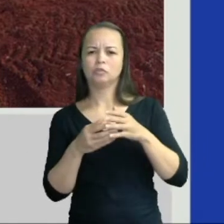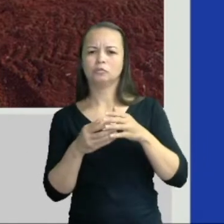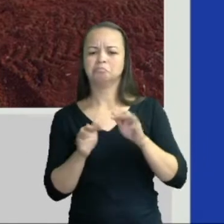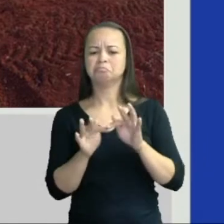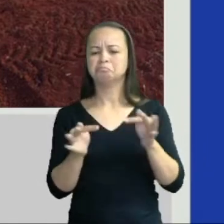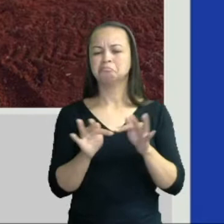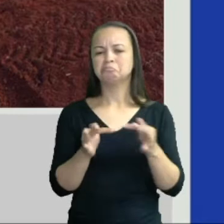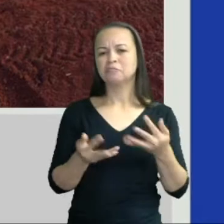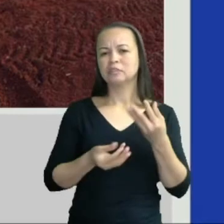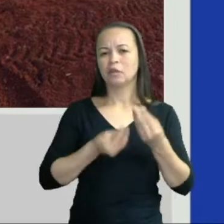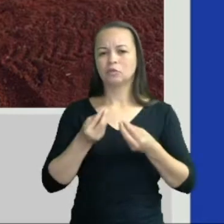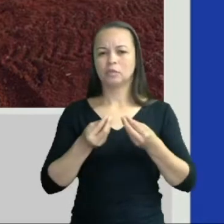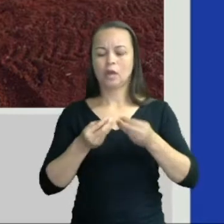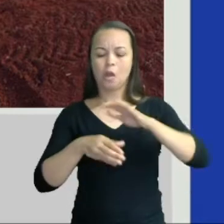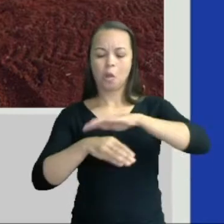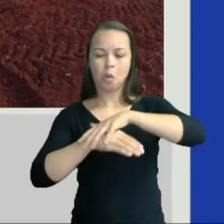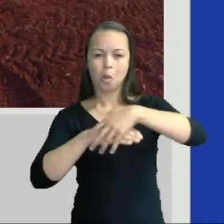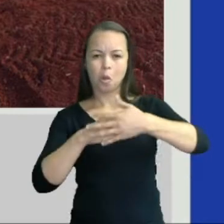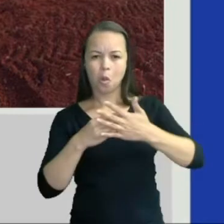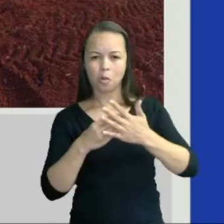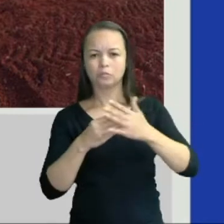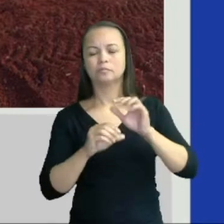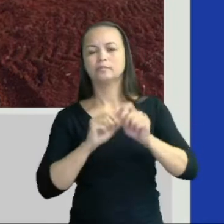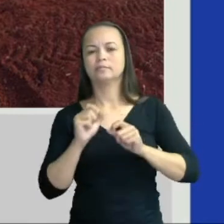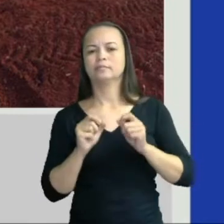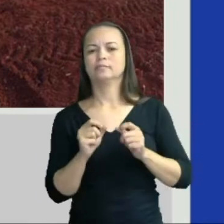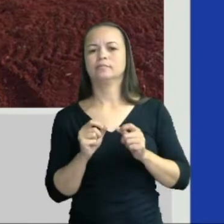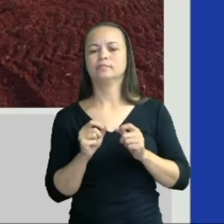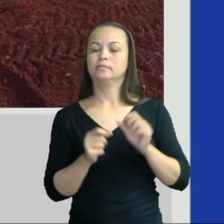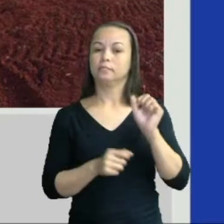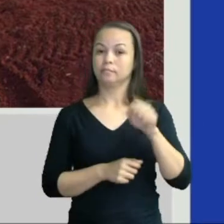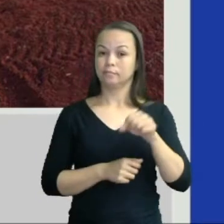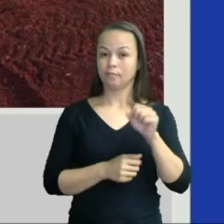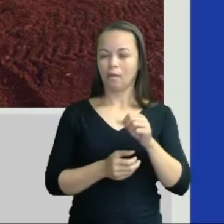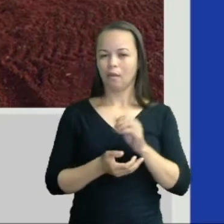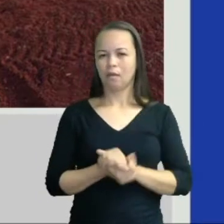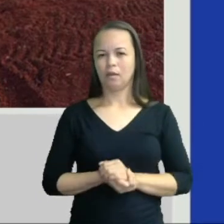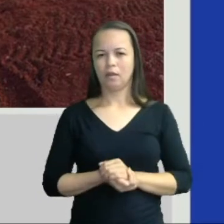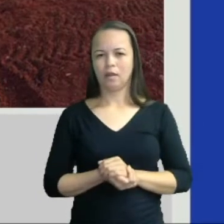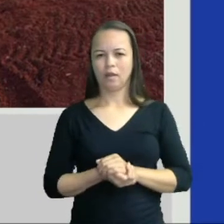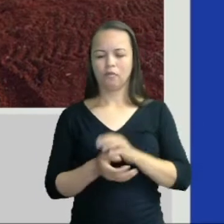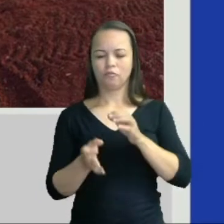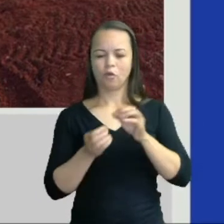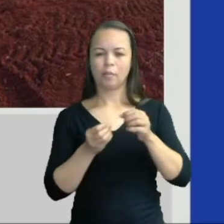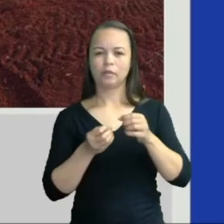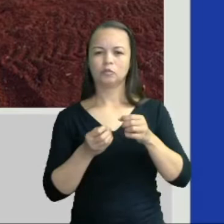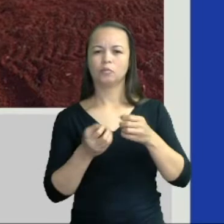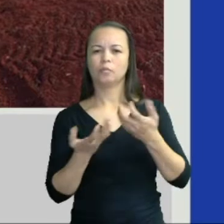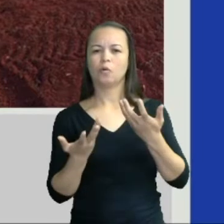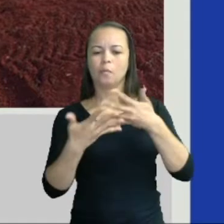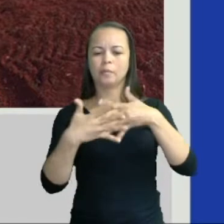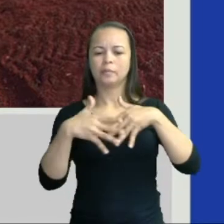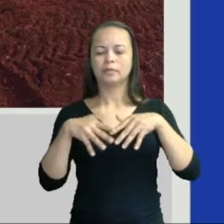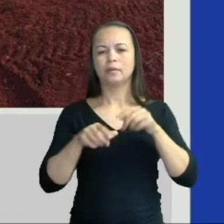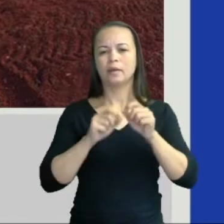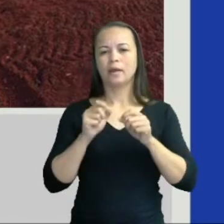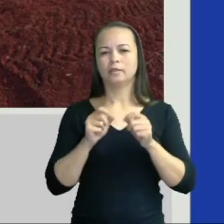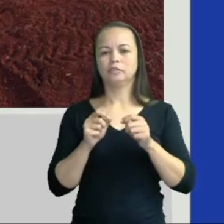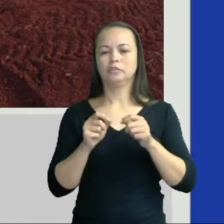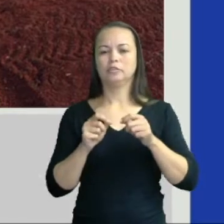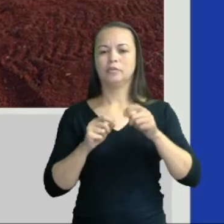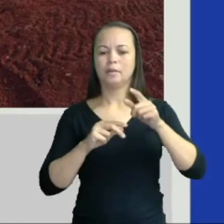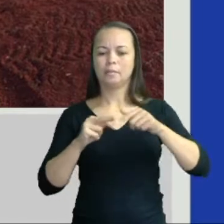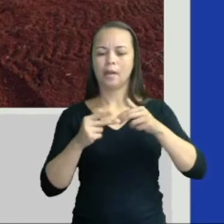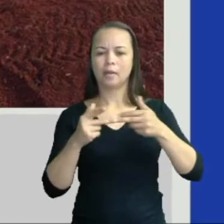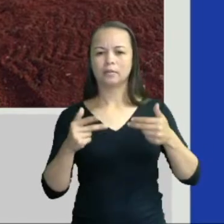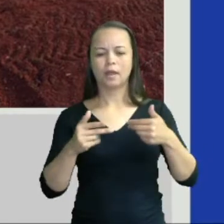da crosta terrestre. Sendo assim, ele é formado por minerais e matéria